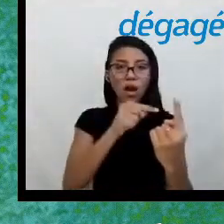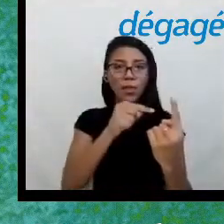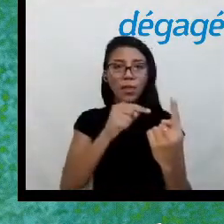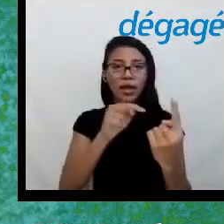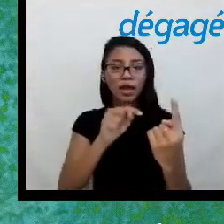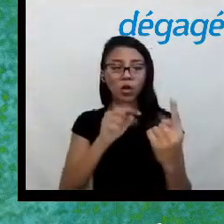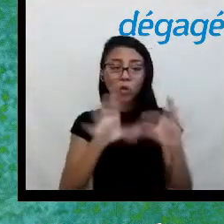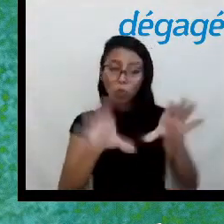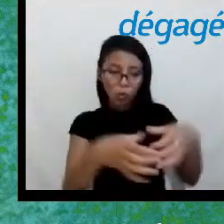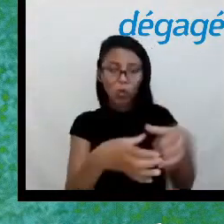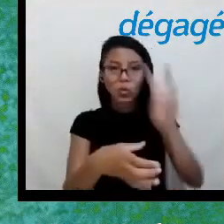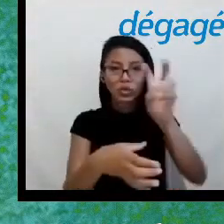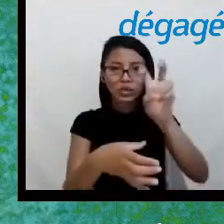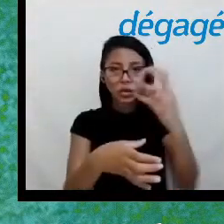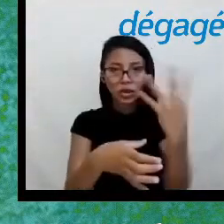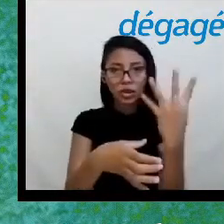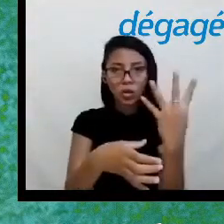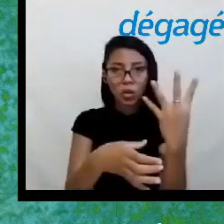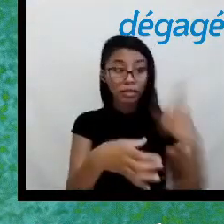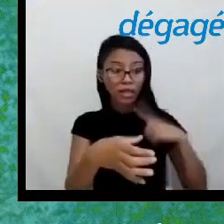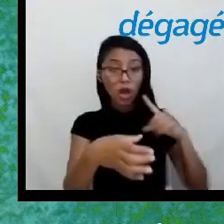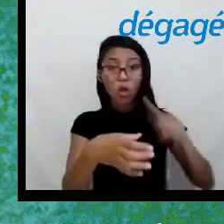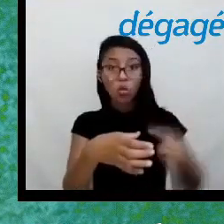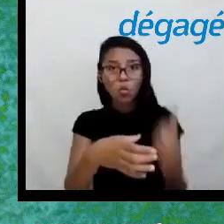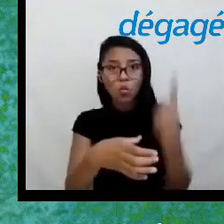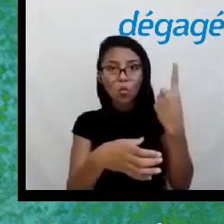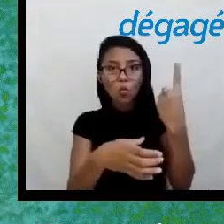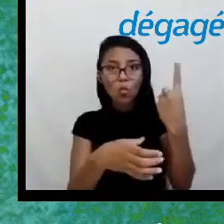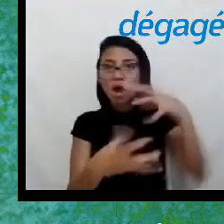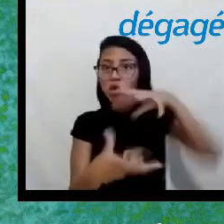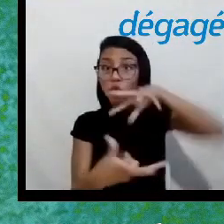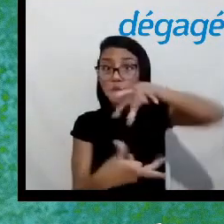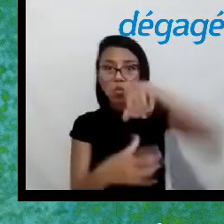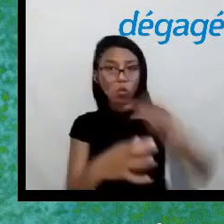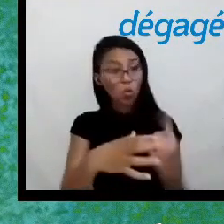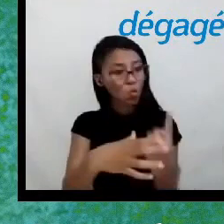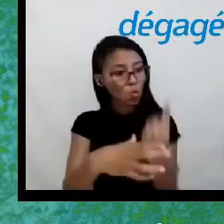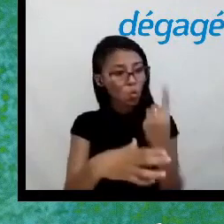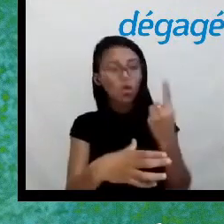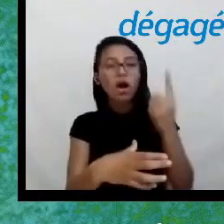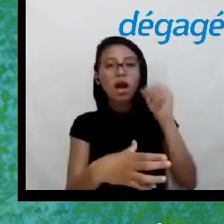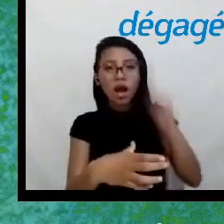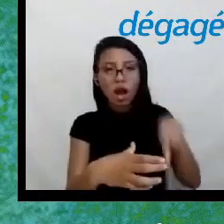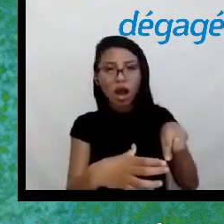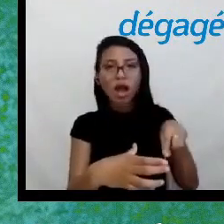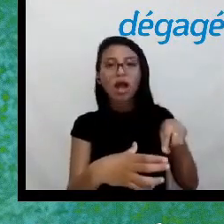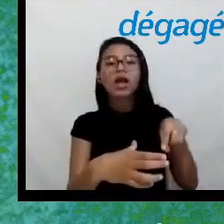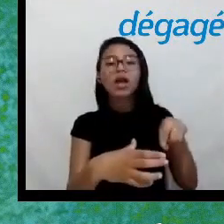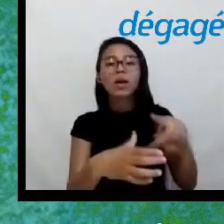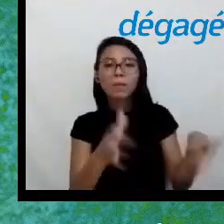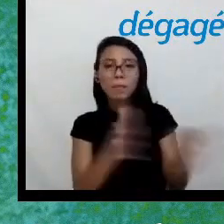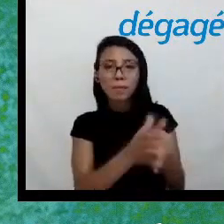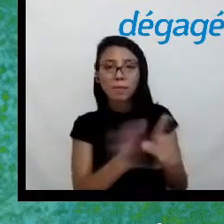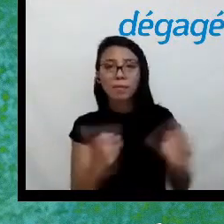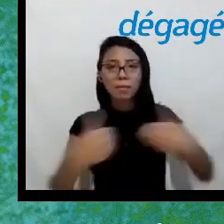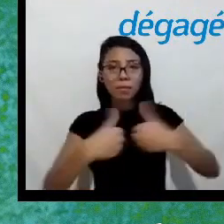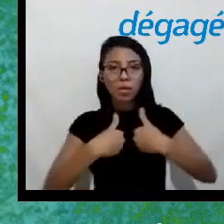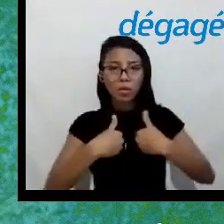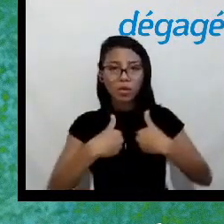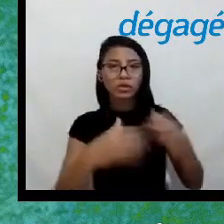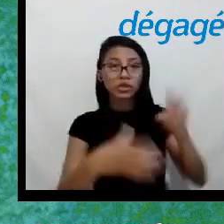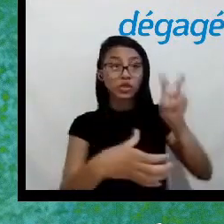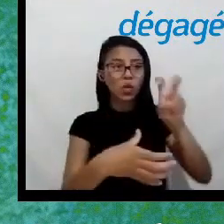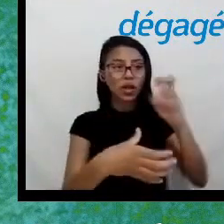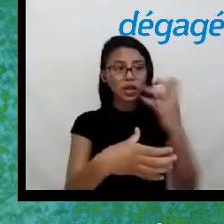espectro autista, ao longo do ano de 2020, nos Estados Unidos, que